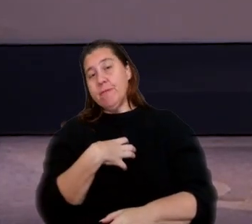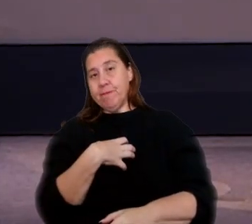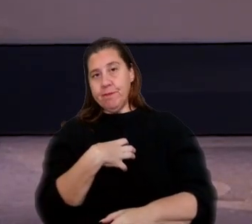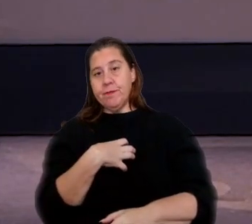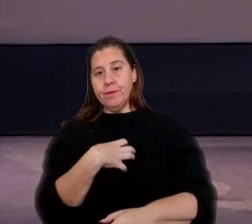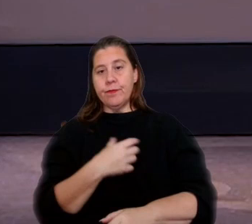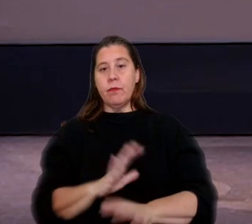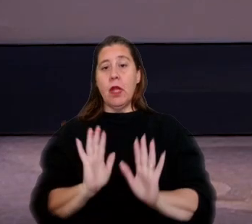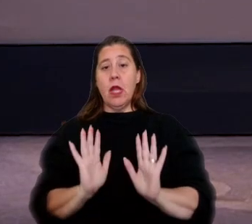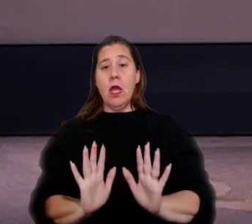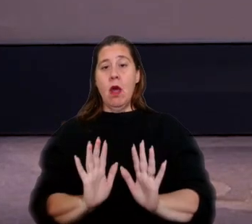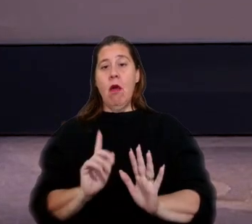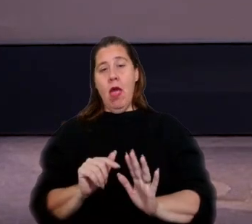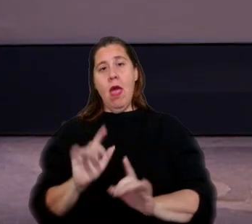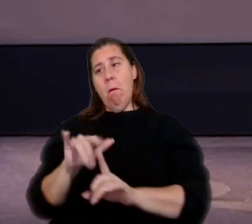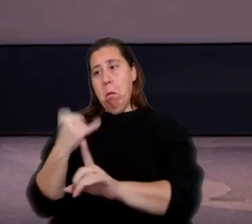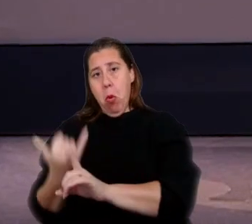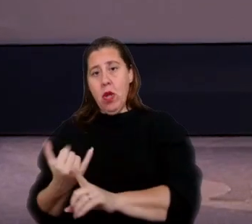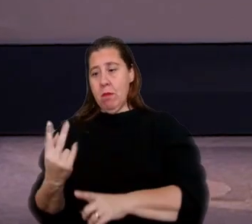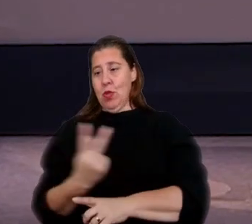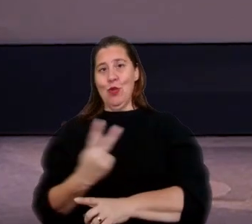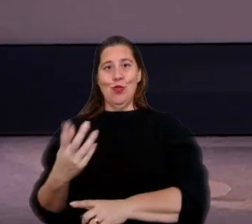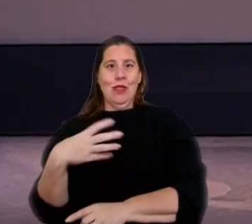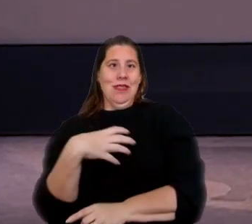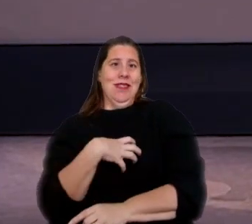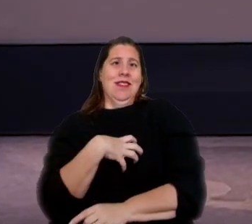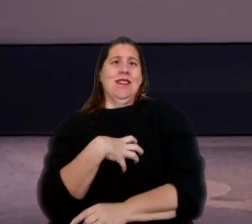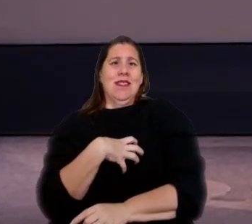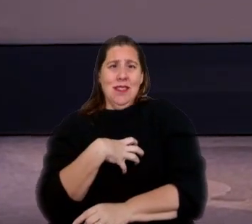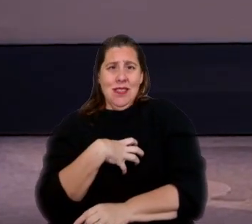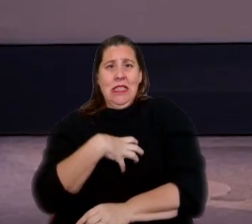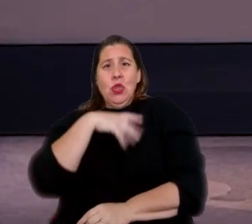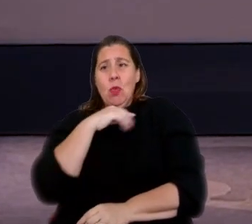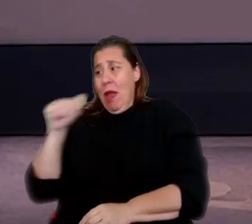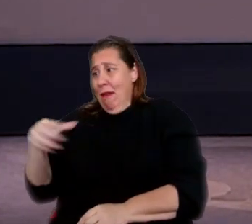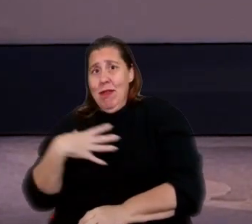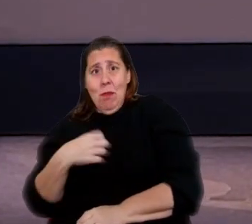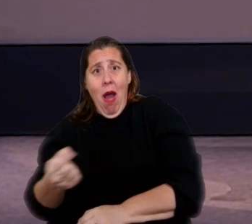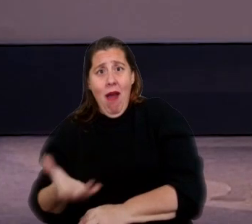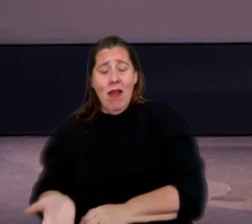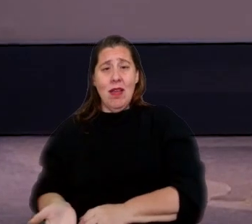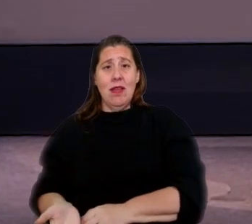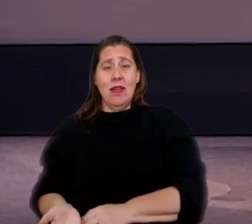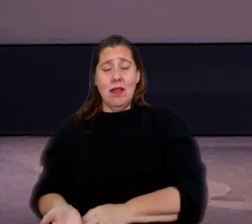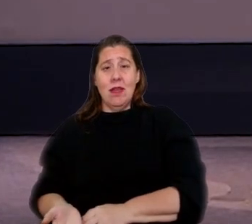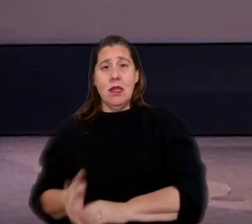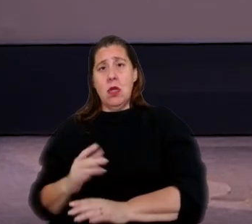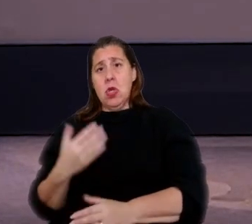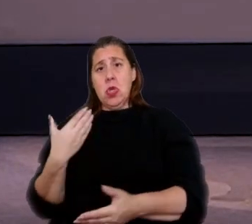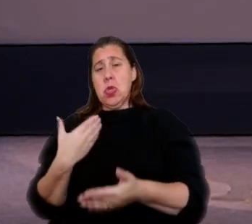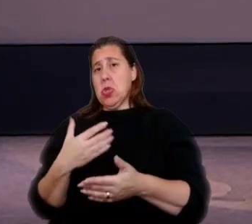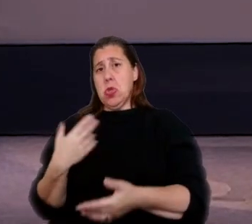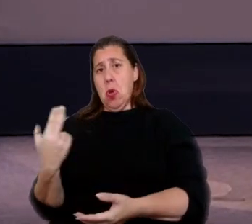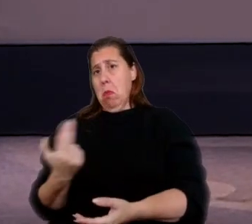constrói. Né? Então, é bullying porque os dois ficaram naquele estado, né? Um se suicida pela